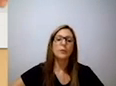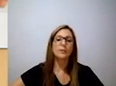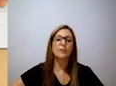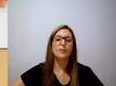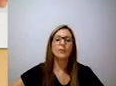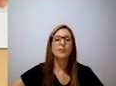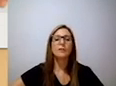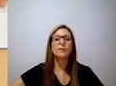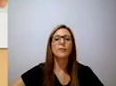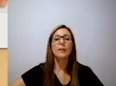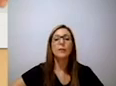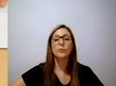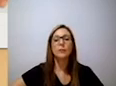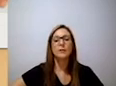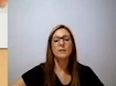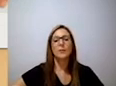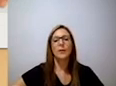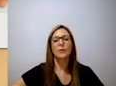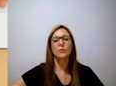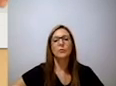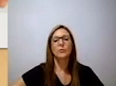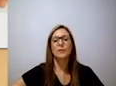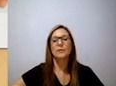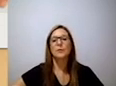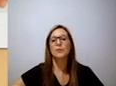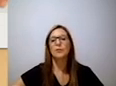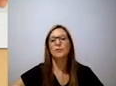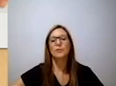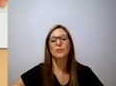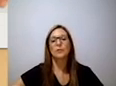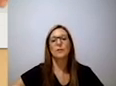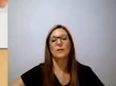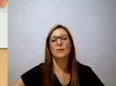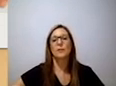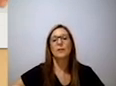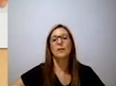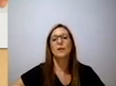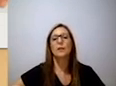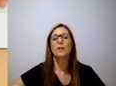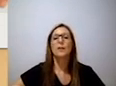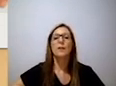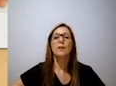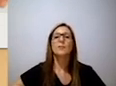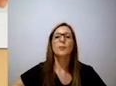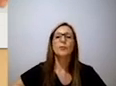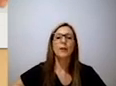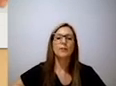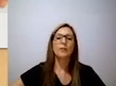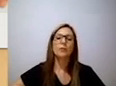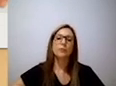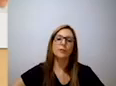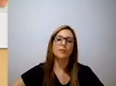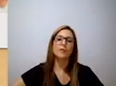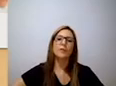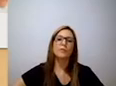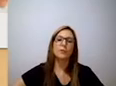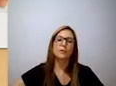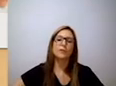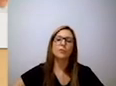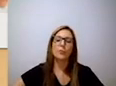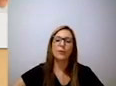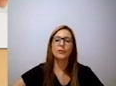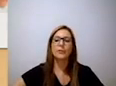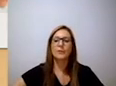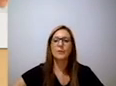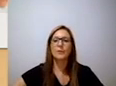exceção do preservativo, nenhum desses métodos contraceptivos que nós falamos aqui, eles protegem contra as